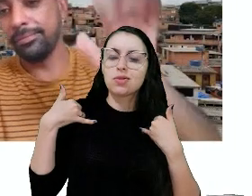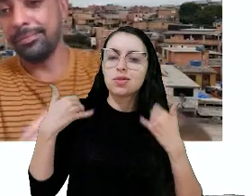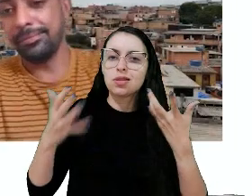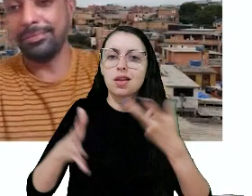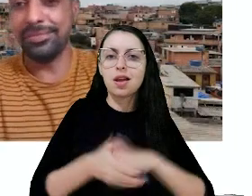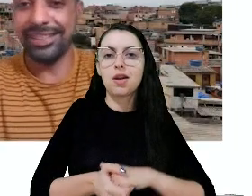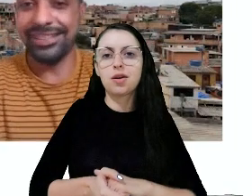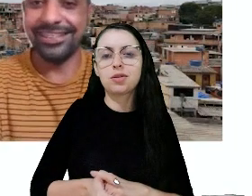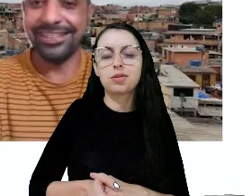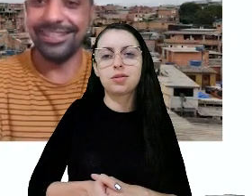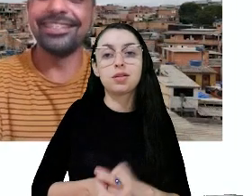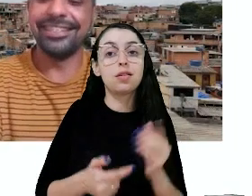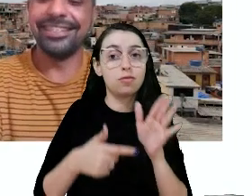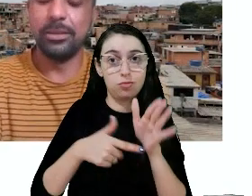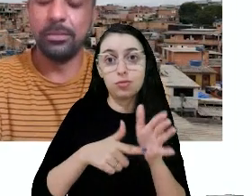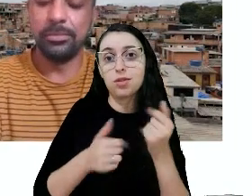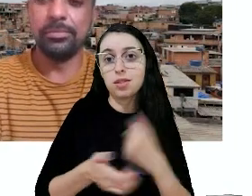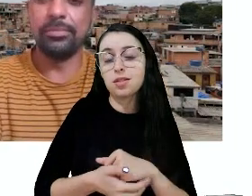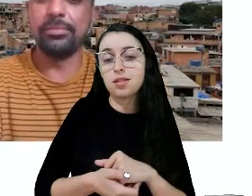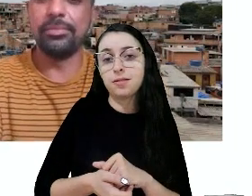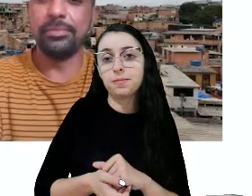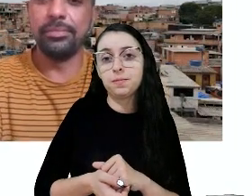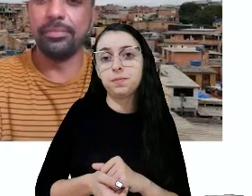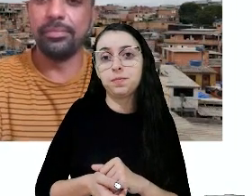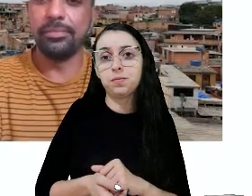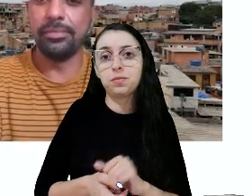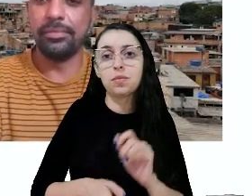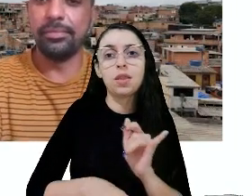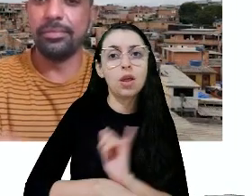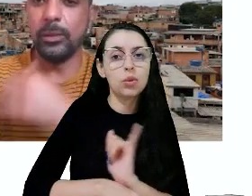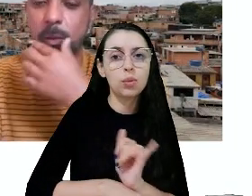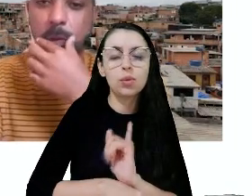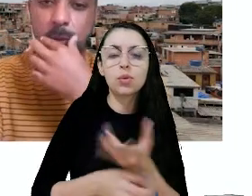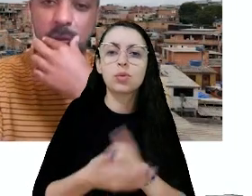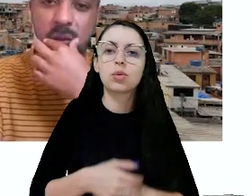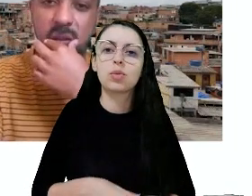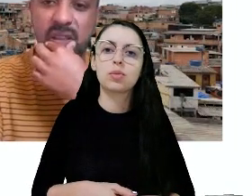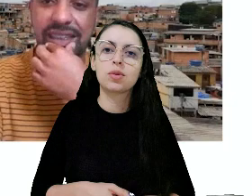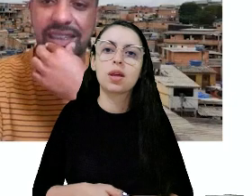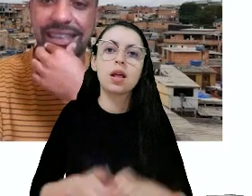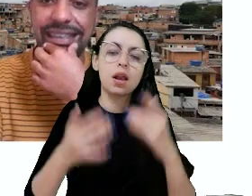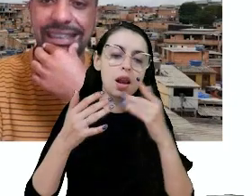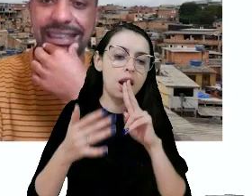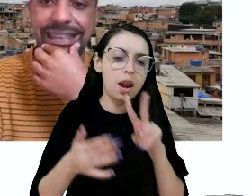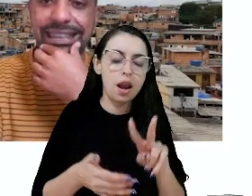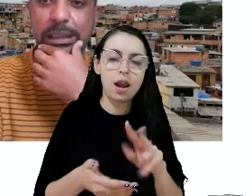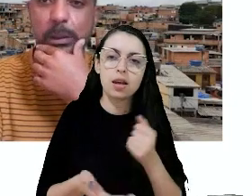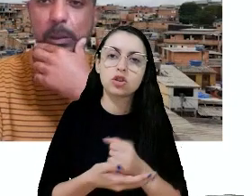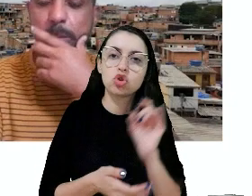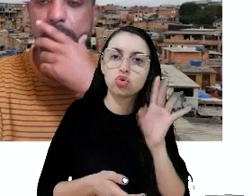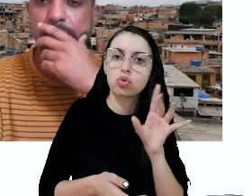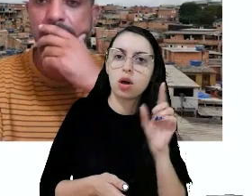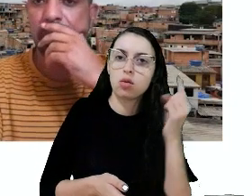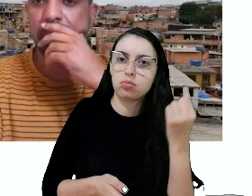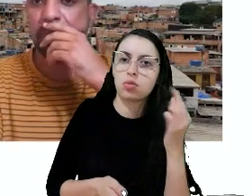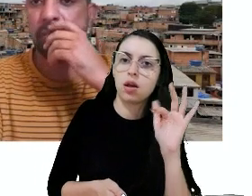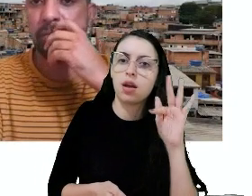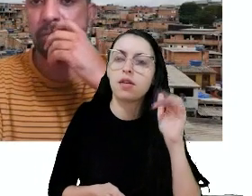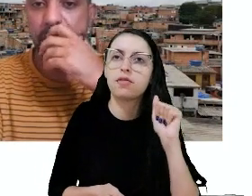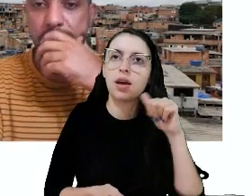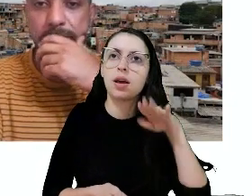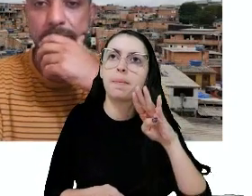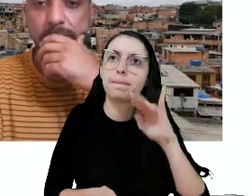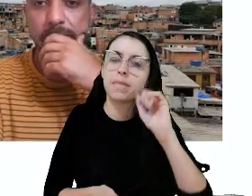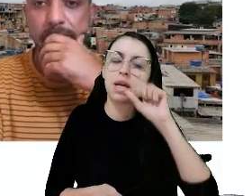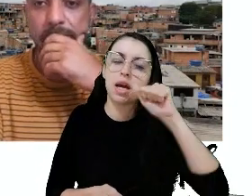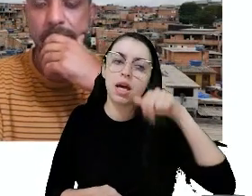a, a você, está lá no YouTube. Eu vou ler só um da Fabiana